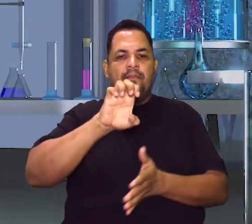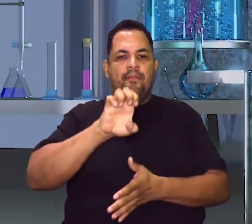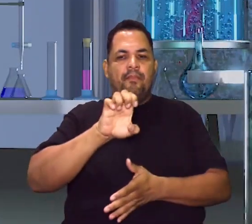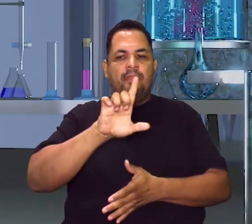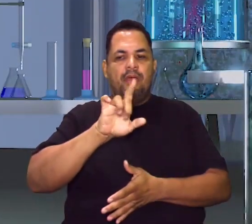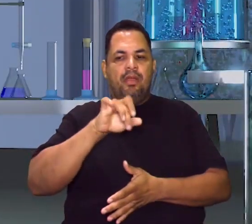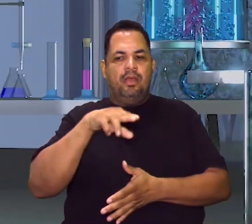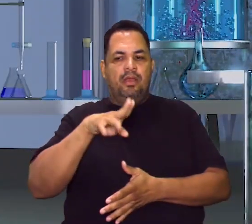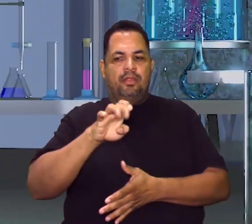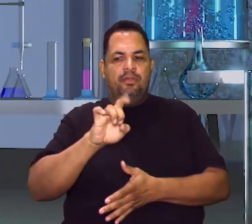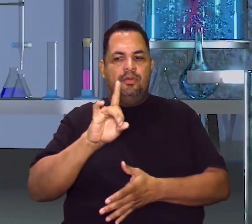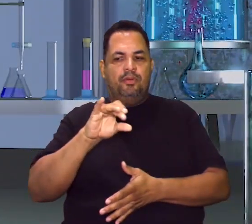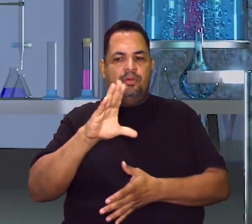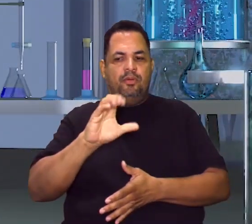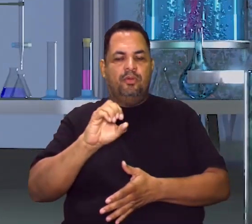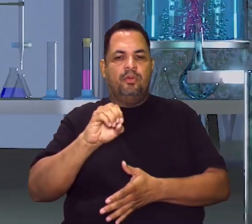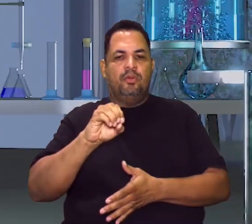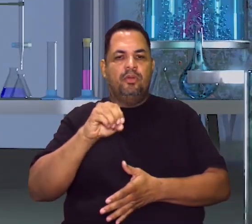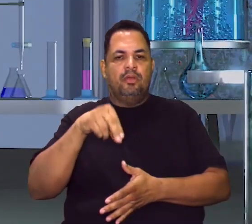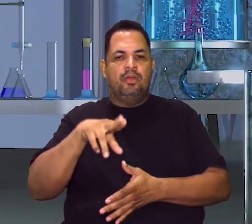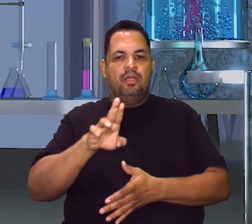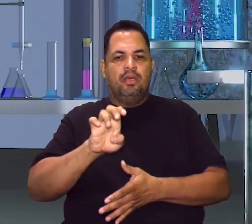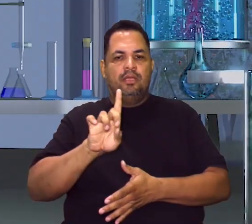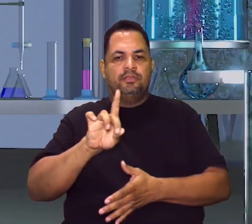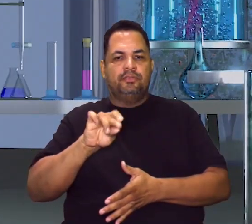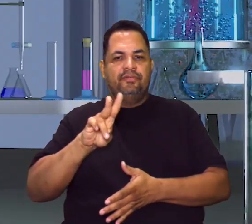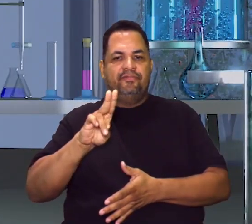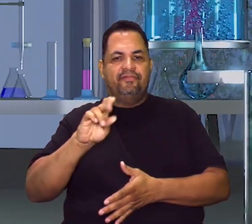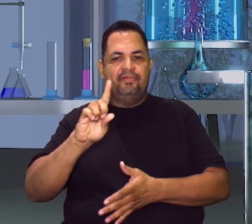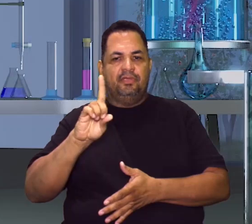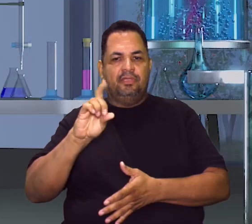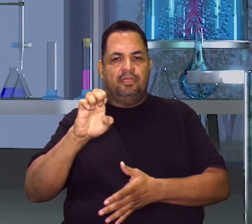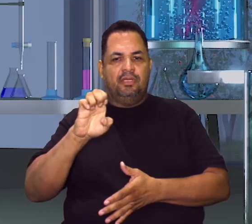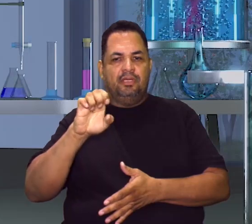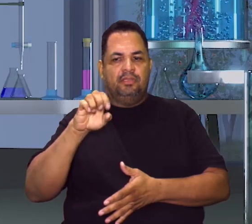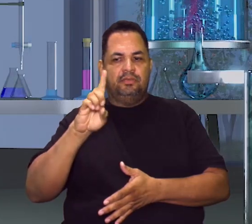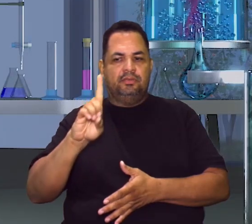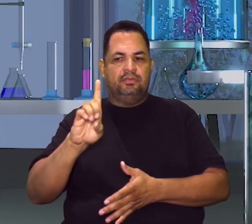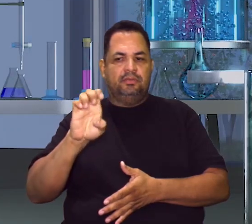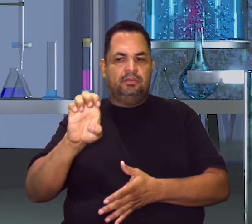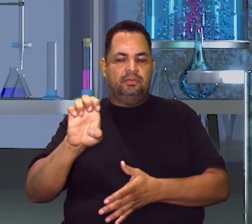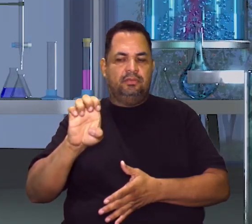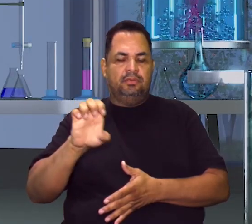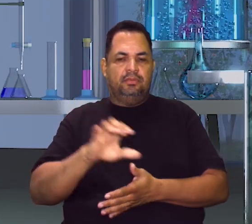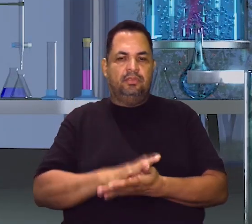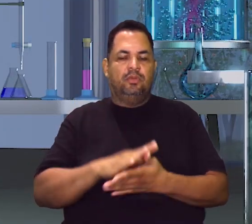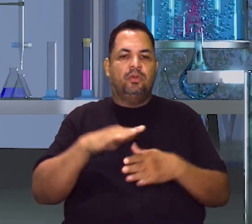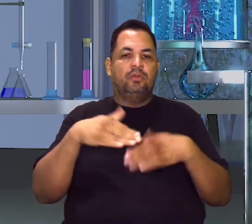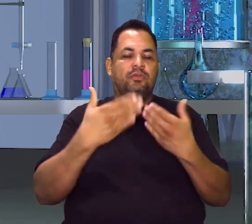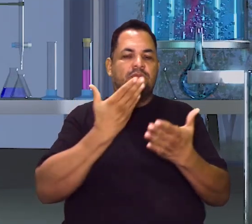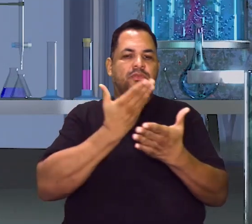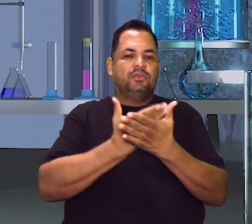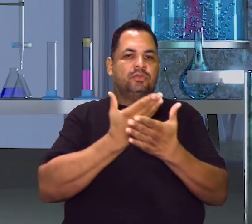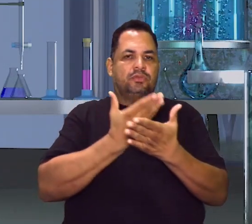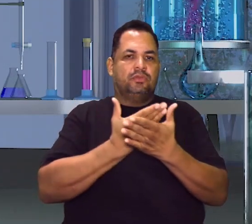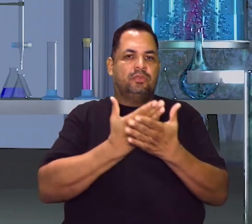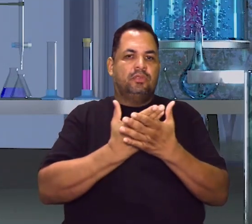eletronegatividade? Eu até já mencionei, né, no início da aula. Quando você estudou lá na tabela periódica,